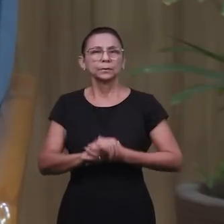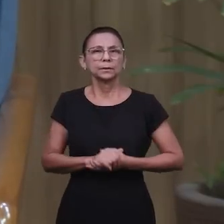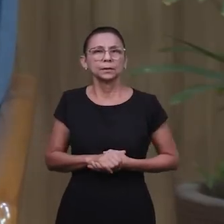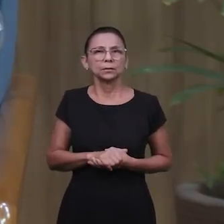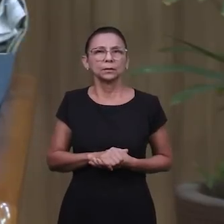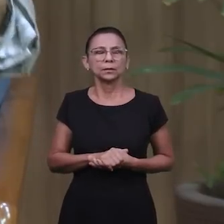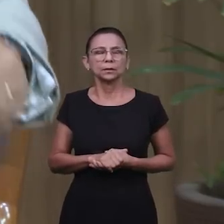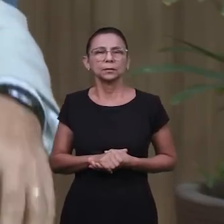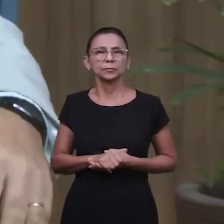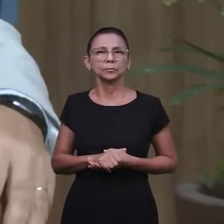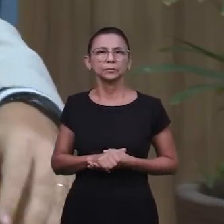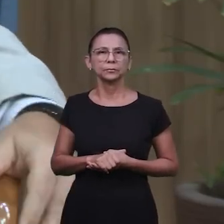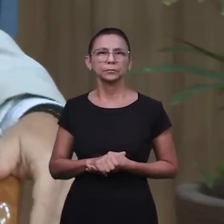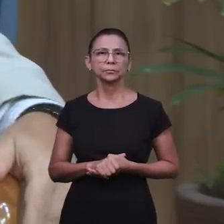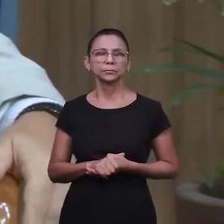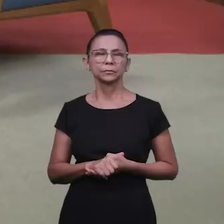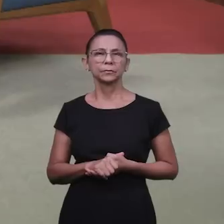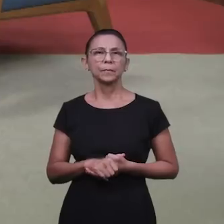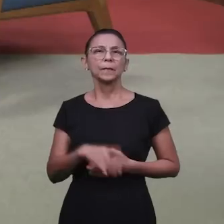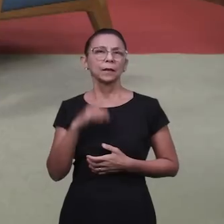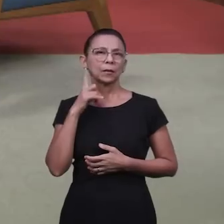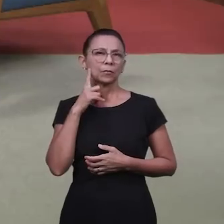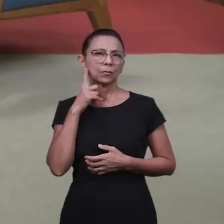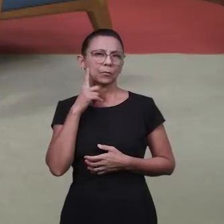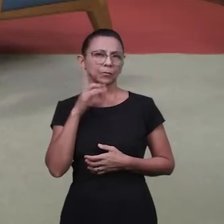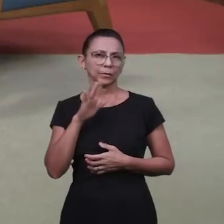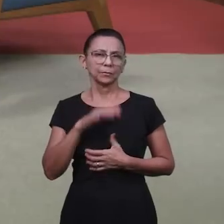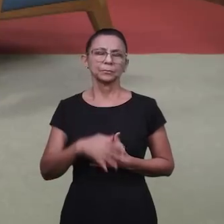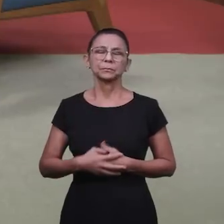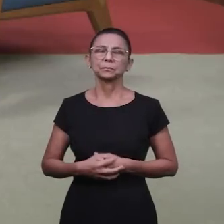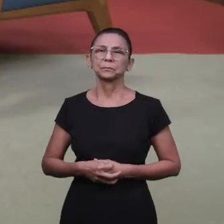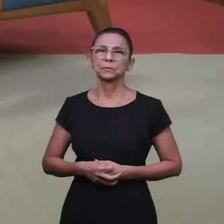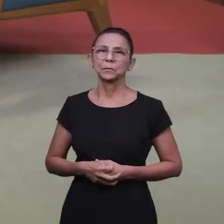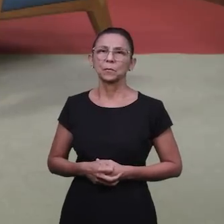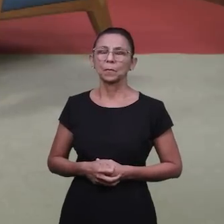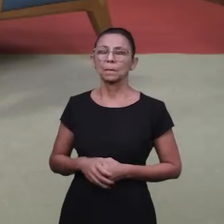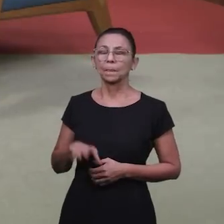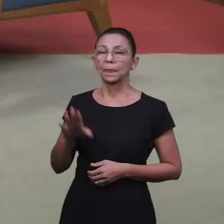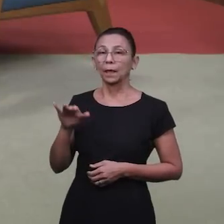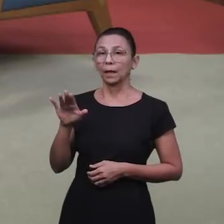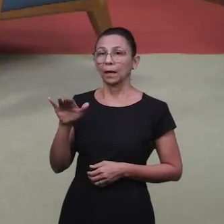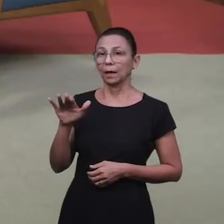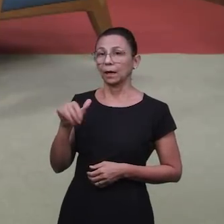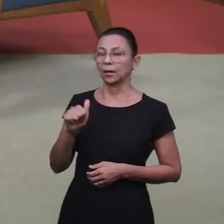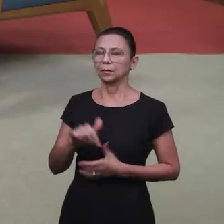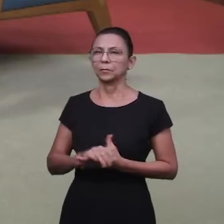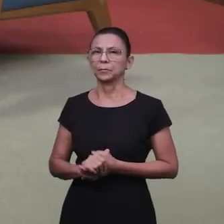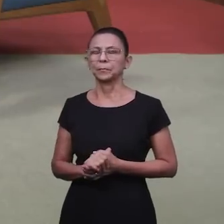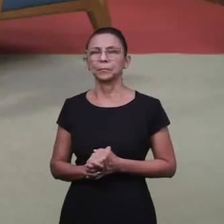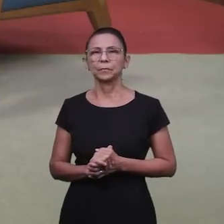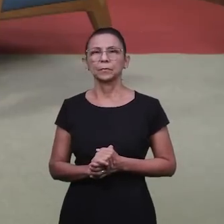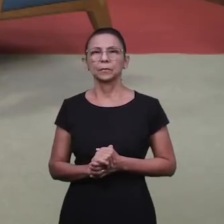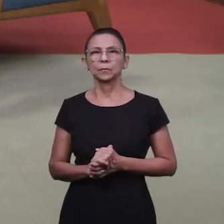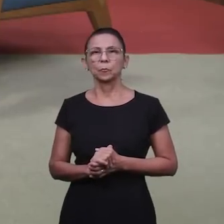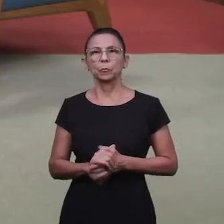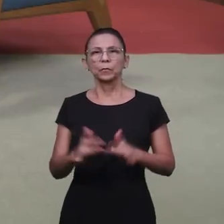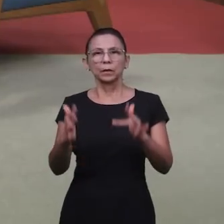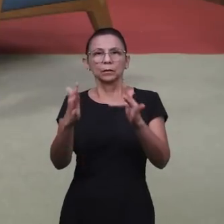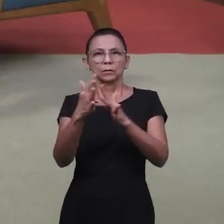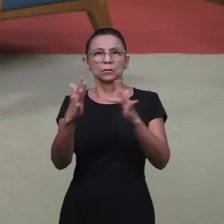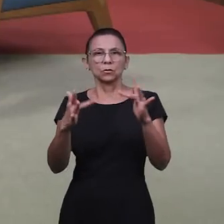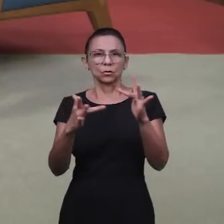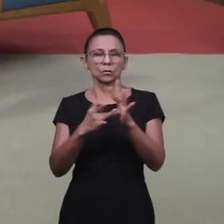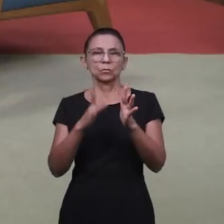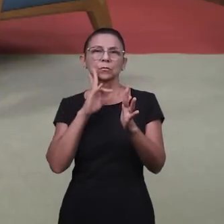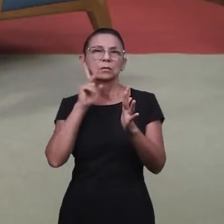assim, de maneira mais esmiuçada? Bem, inclusive, na última ceia, quando